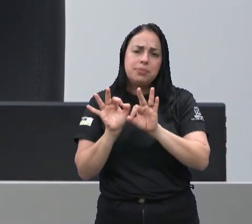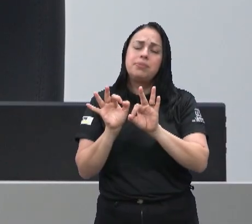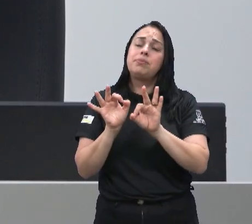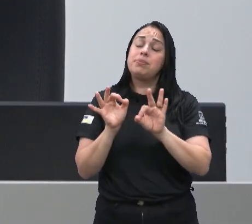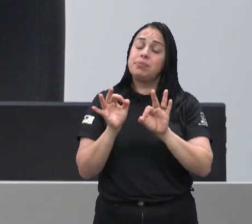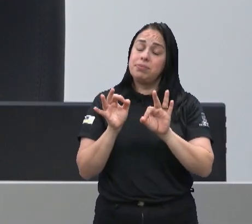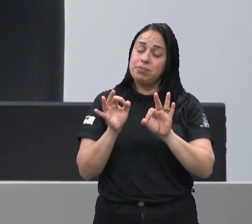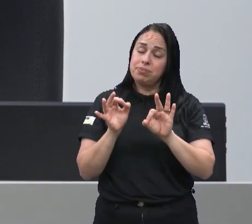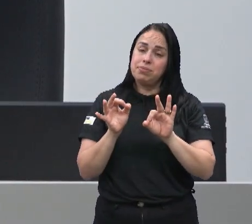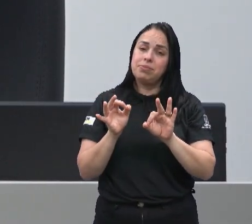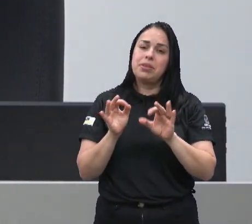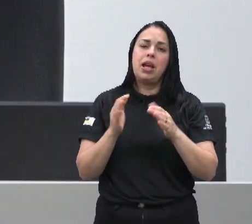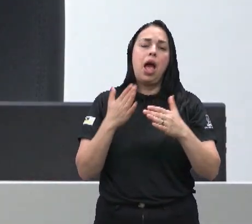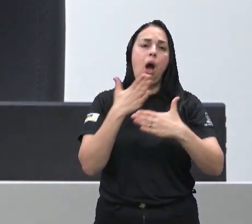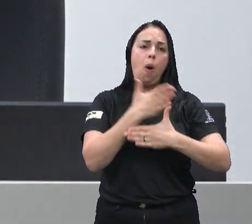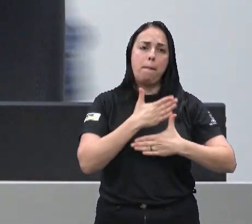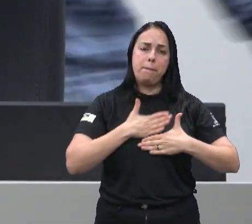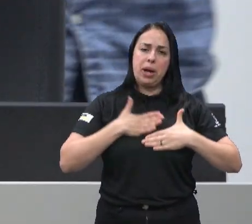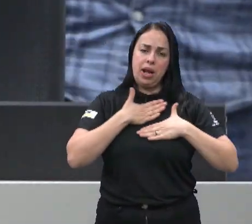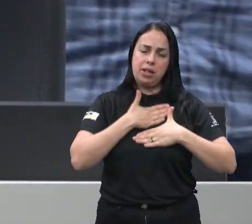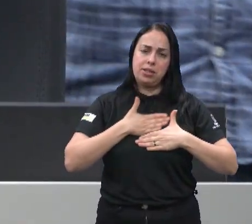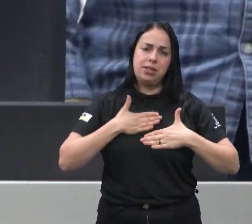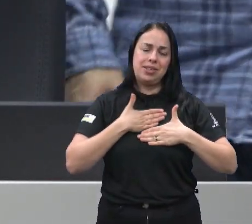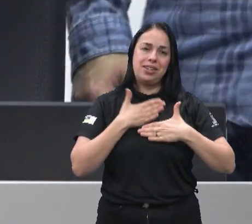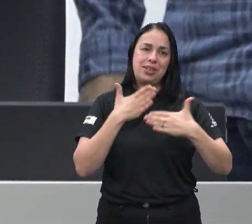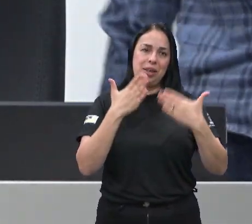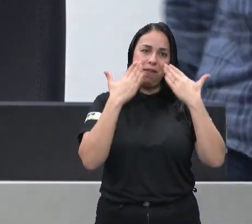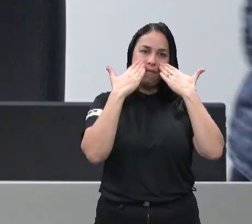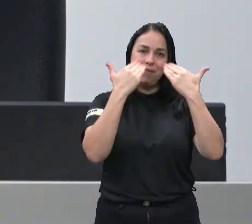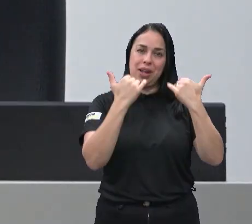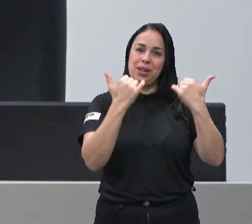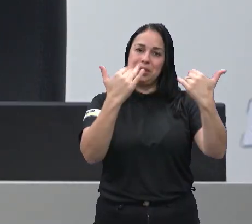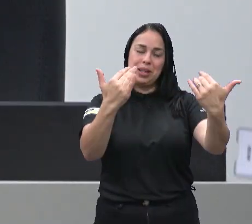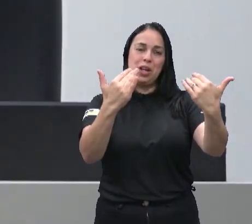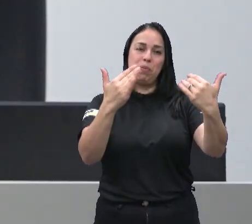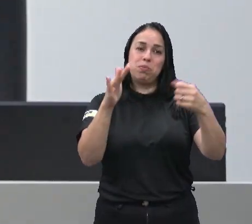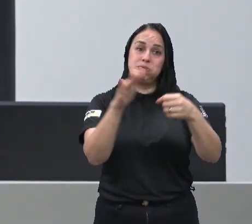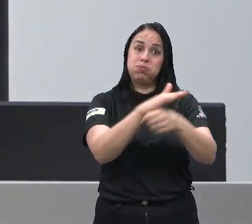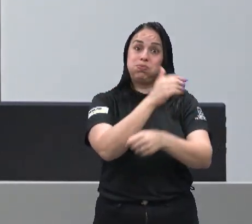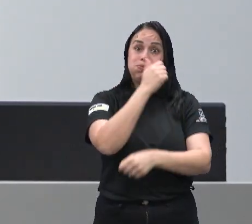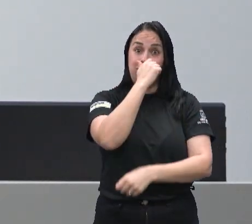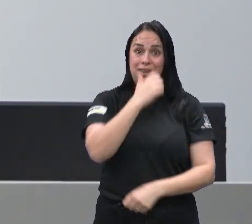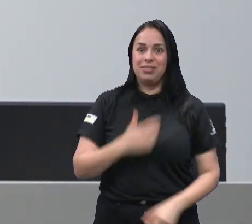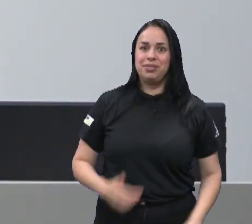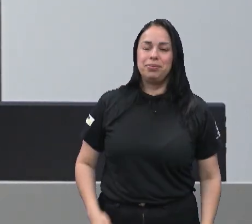E sempre um prazer ver a casa assim cheia.